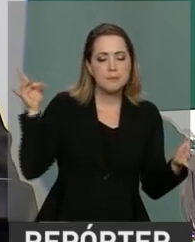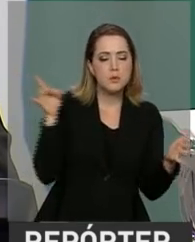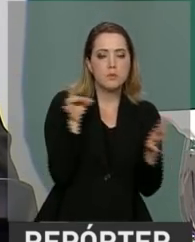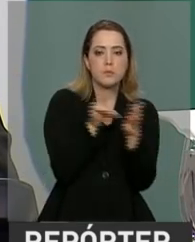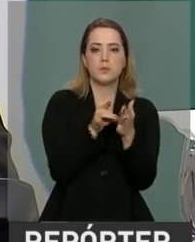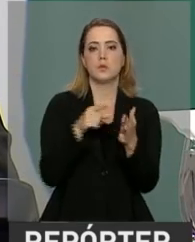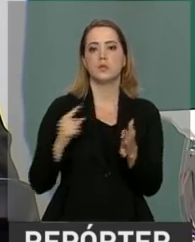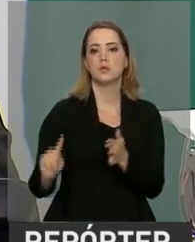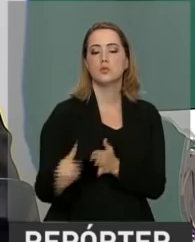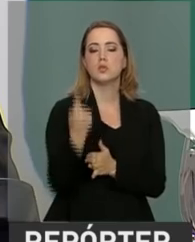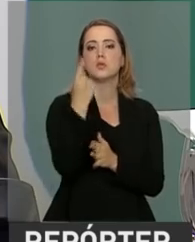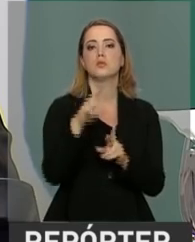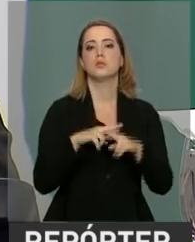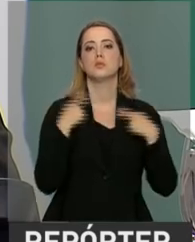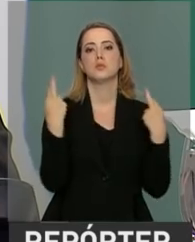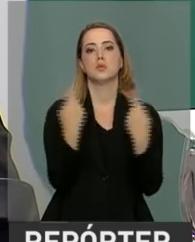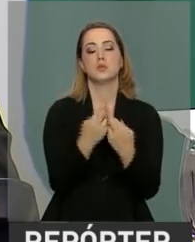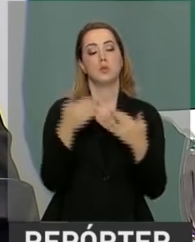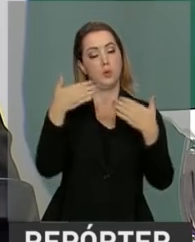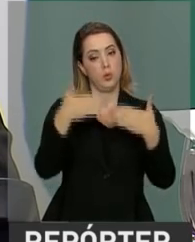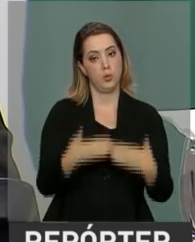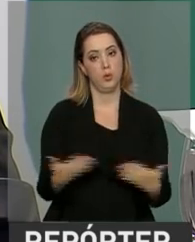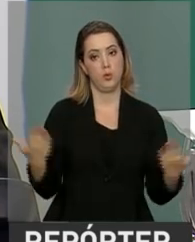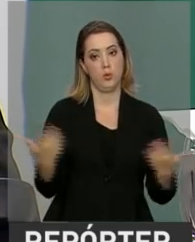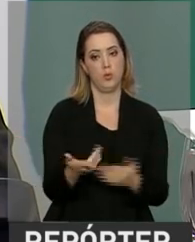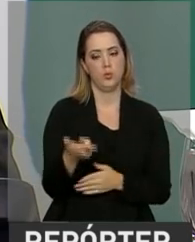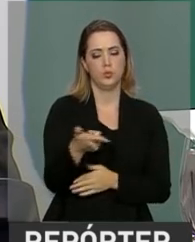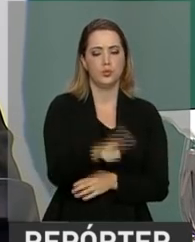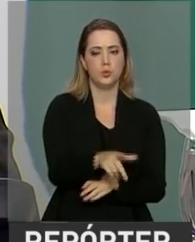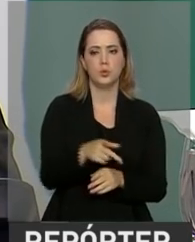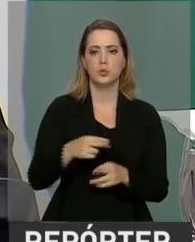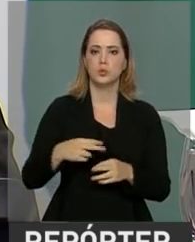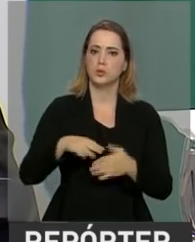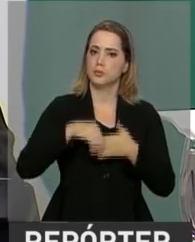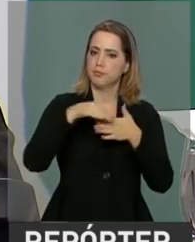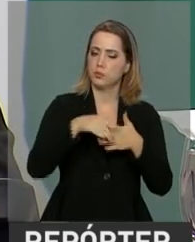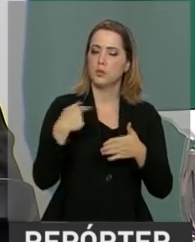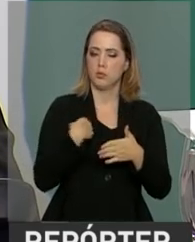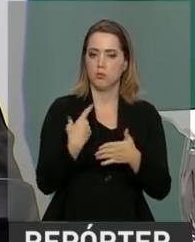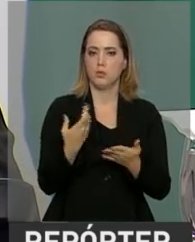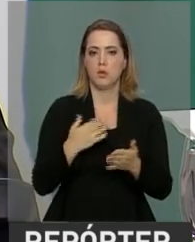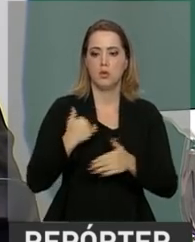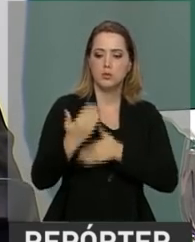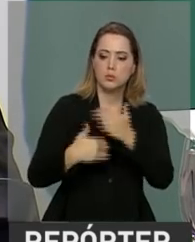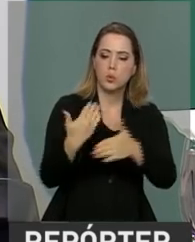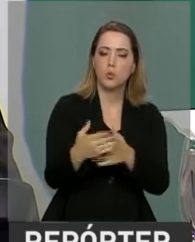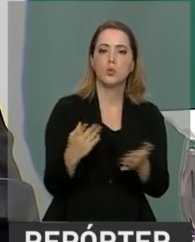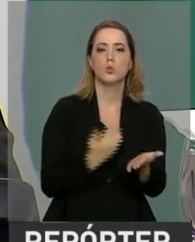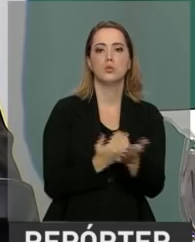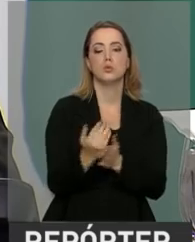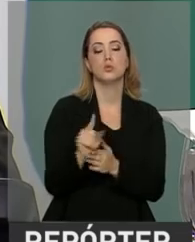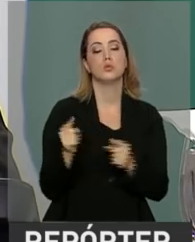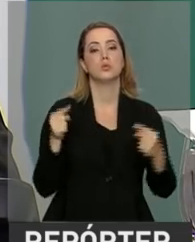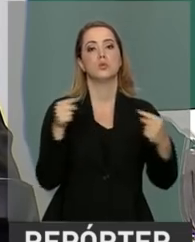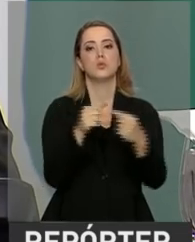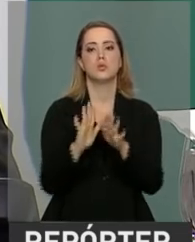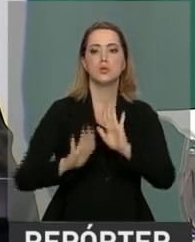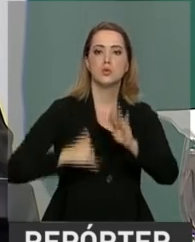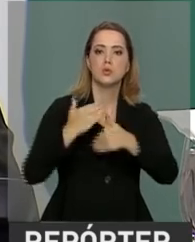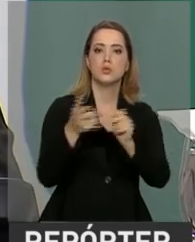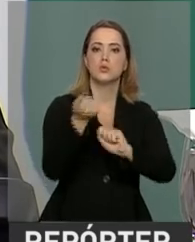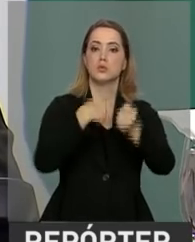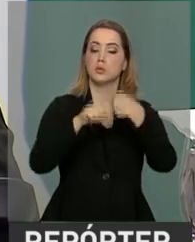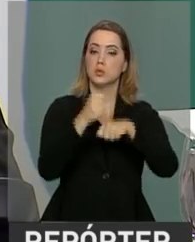a partir desta primeira reunião por mim presidida, outras tantas se seguirão, sempre com o objetivo de atingir o crescimento